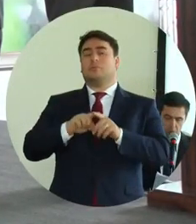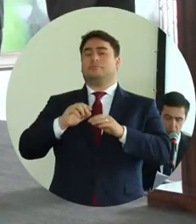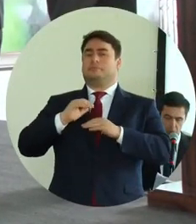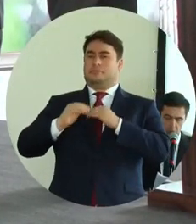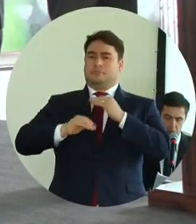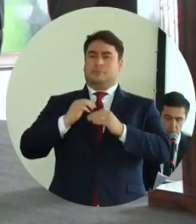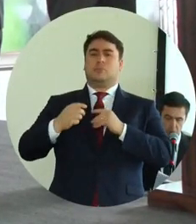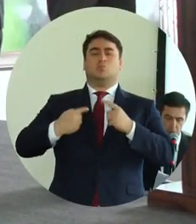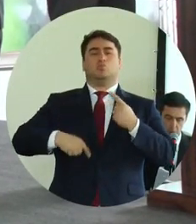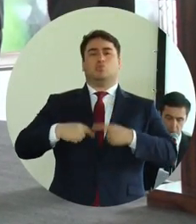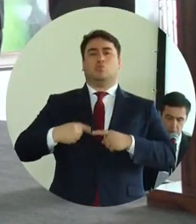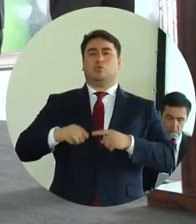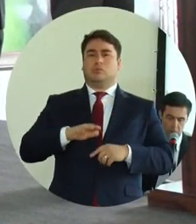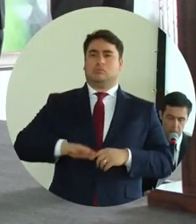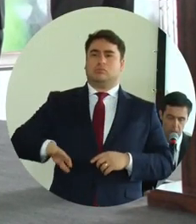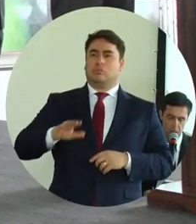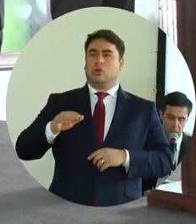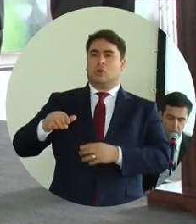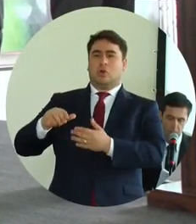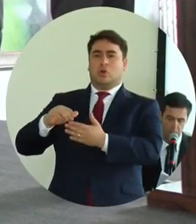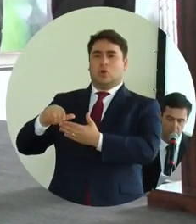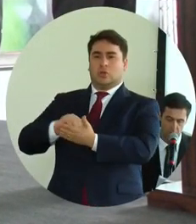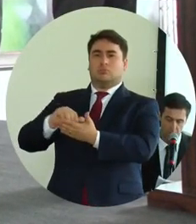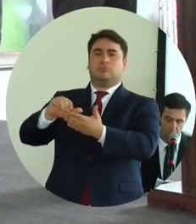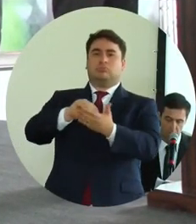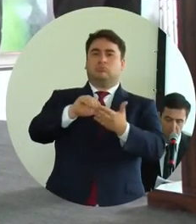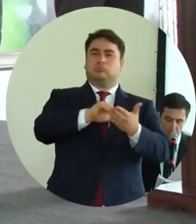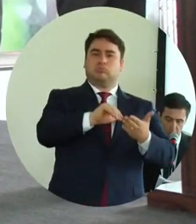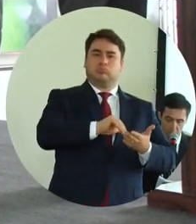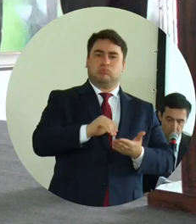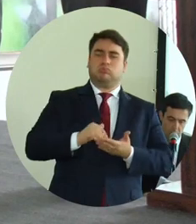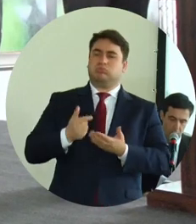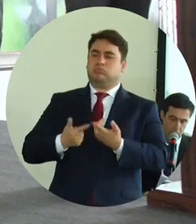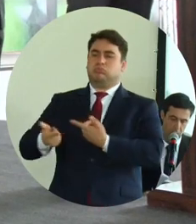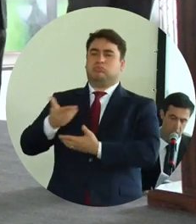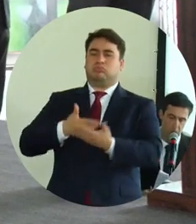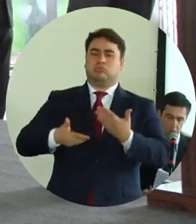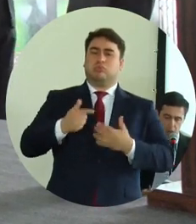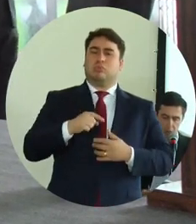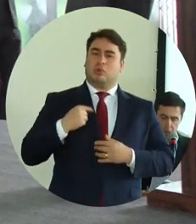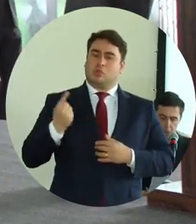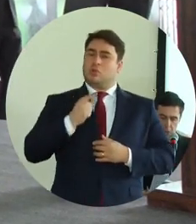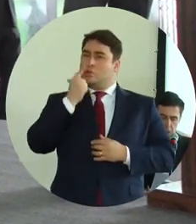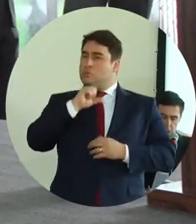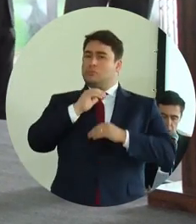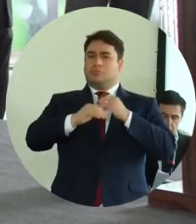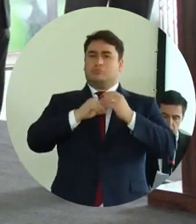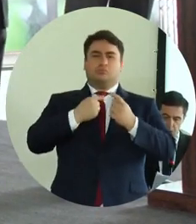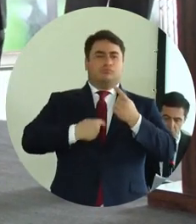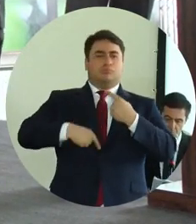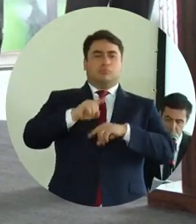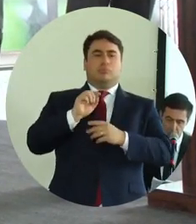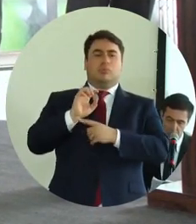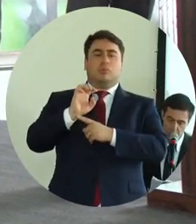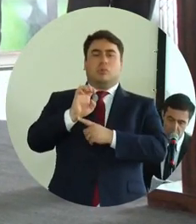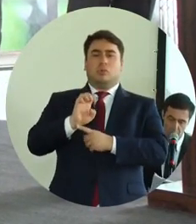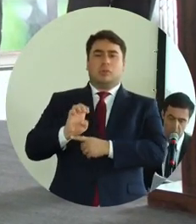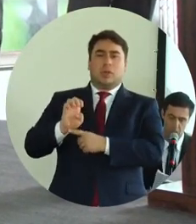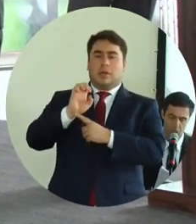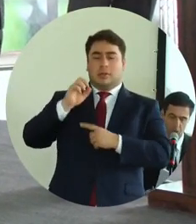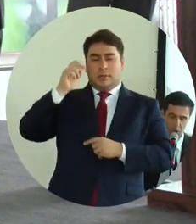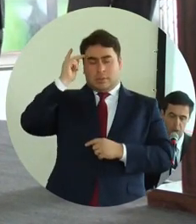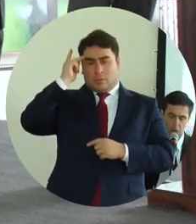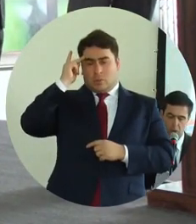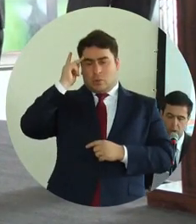desenvolvimento de políticas intersetoriais. E é por isso que nós temos avançado tanto no estado de São Paulo, especialmente